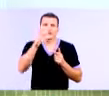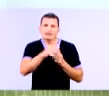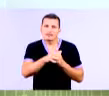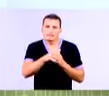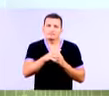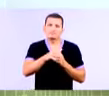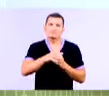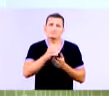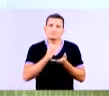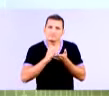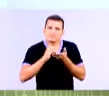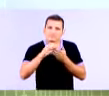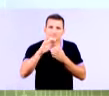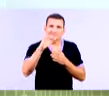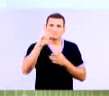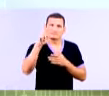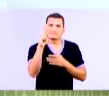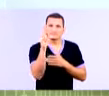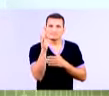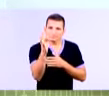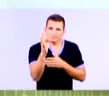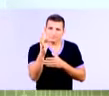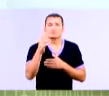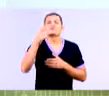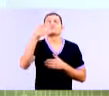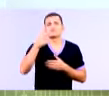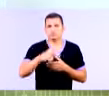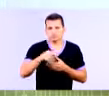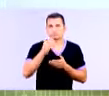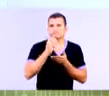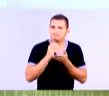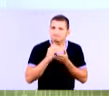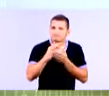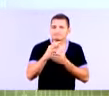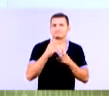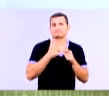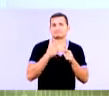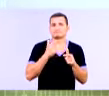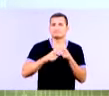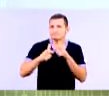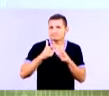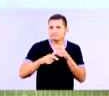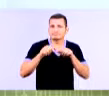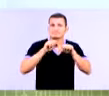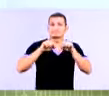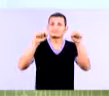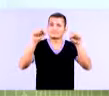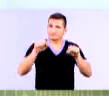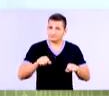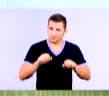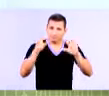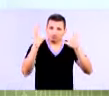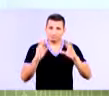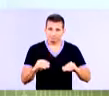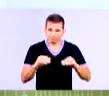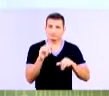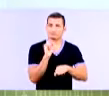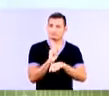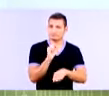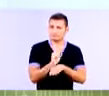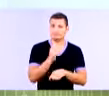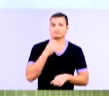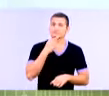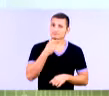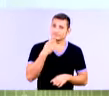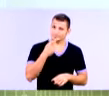chat para a gente, por favor, mandem novamente, que o sistema deu uma caída, a gente está esperando aí as dúvidas. Enquanto